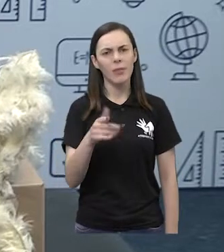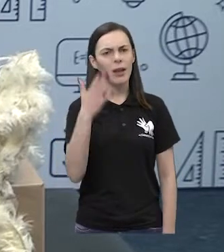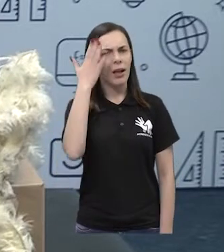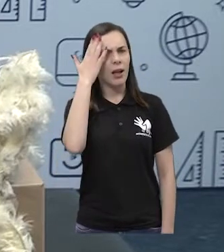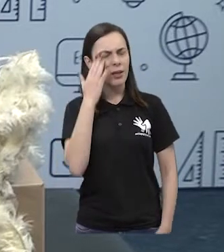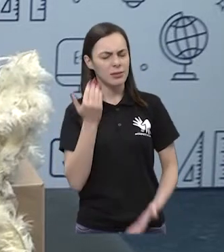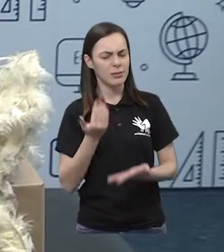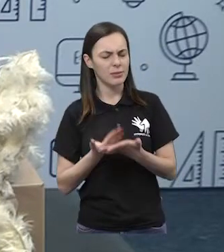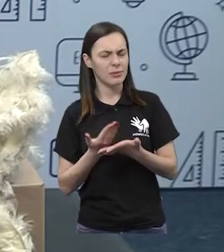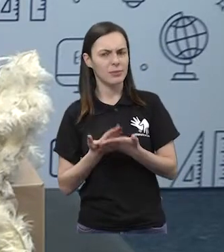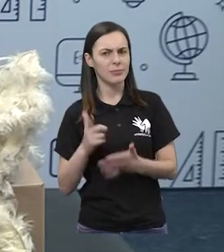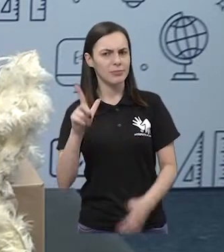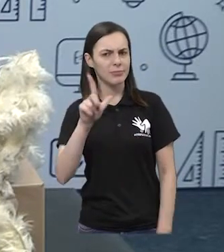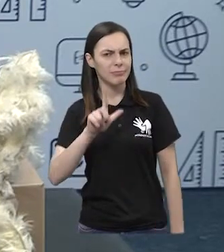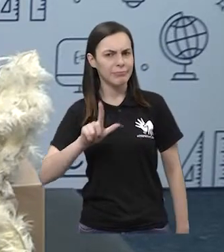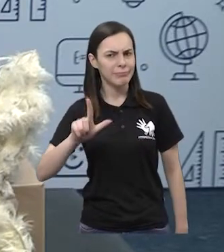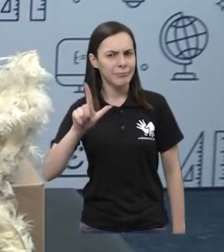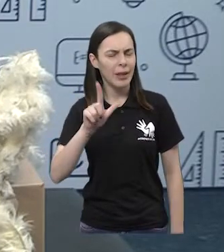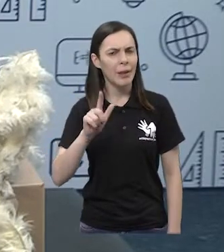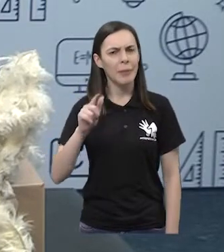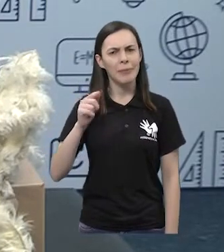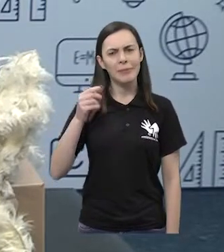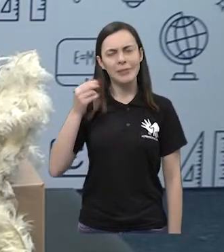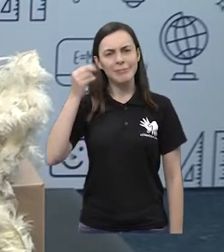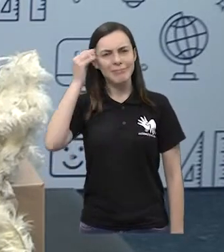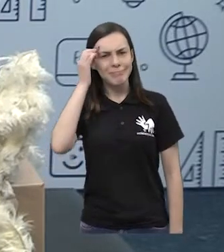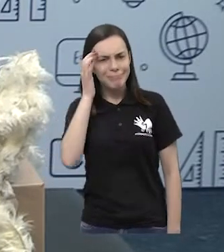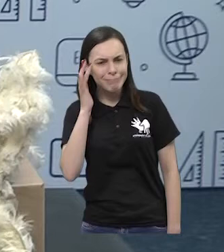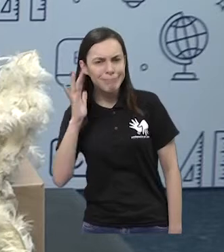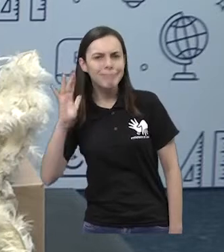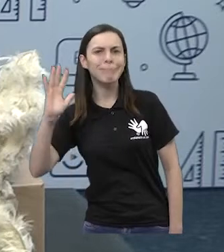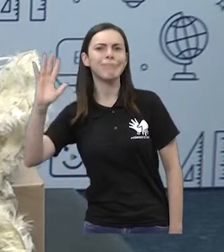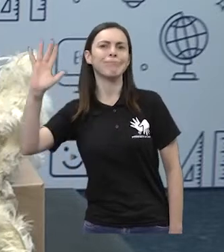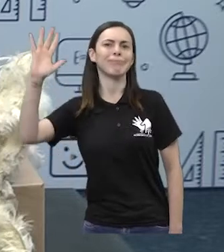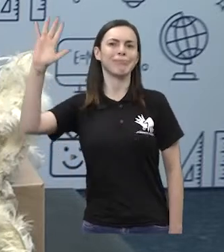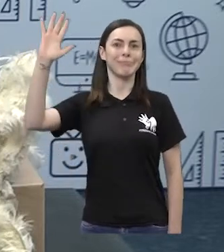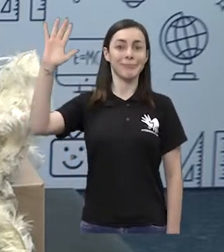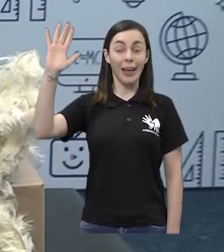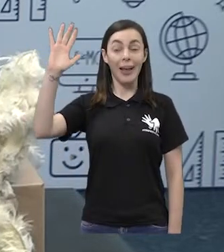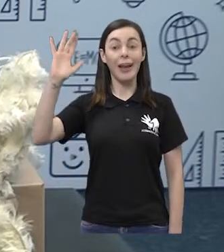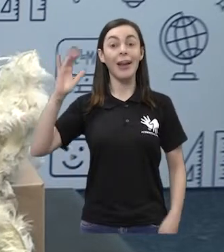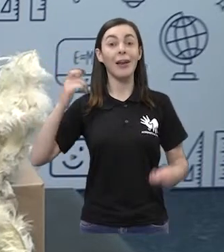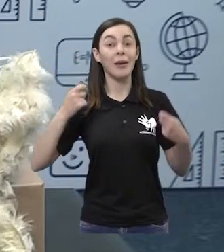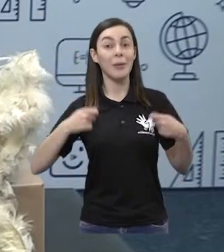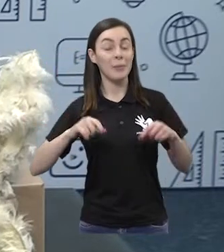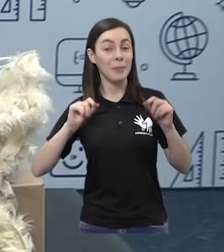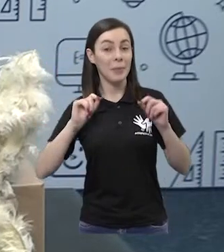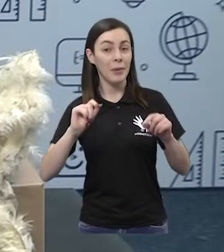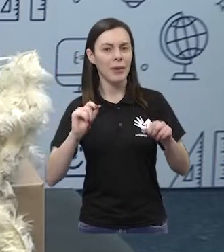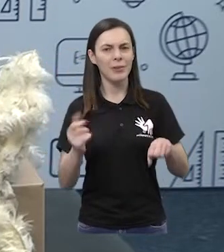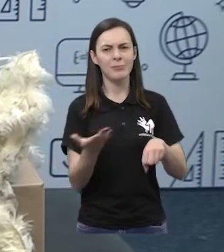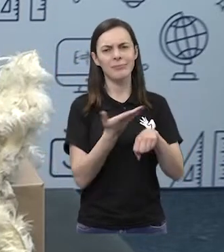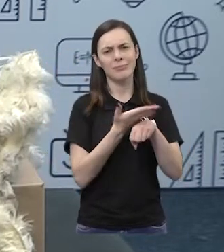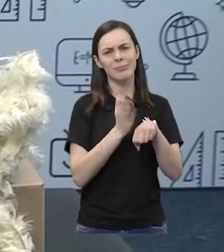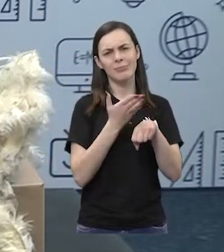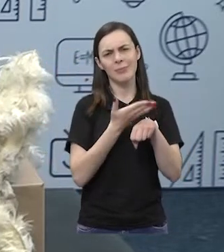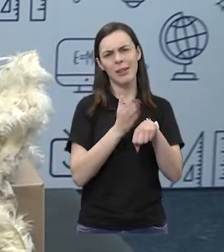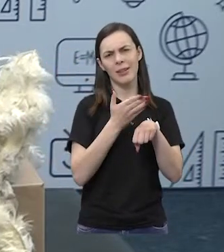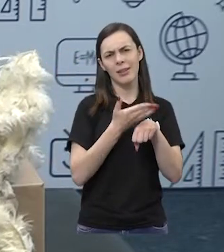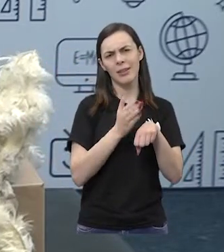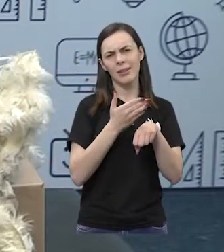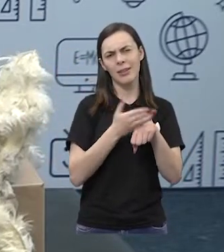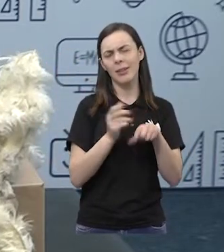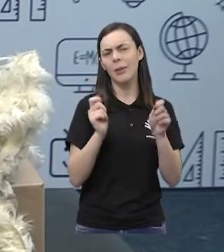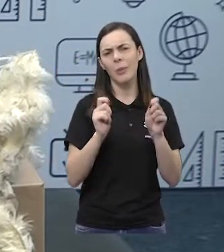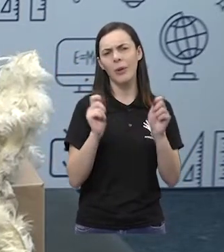sabe que para ter aula de literatura pra gente poder mergulhar nesse mundo de imaginação nós temos que exercitar